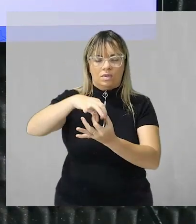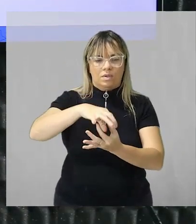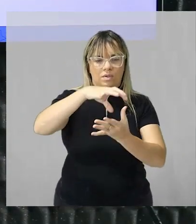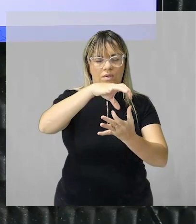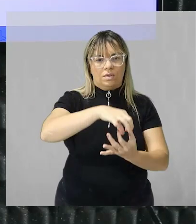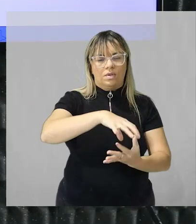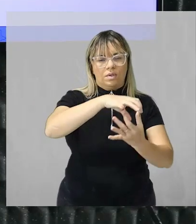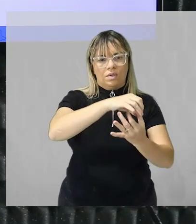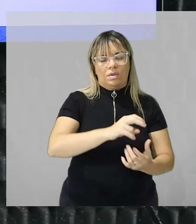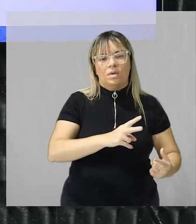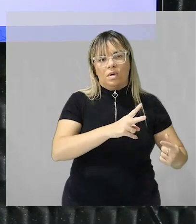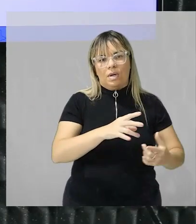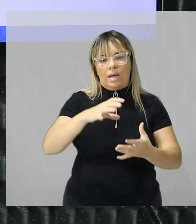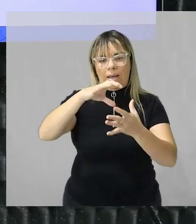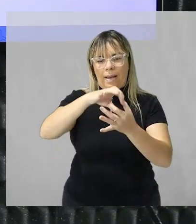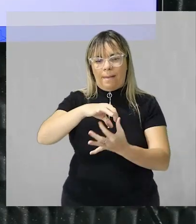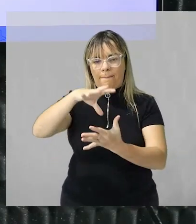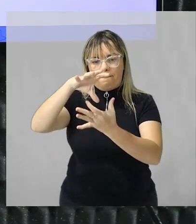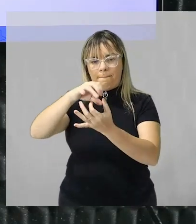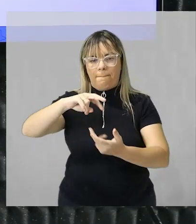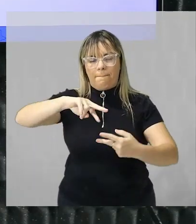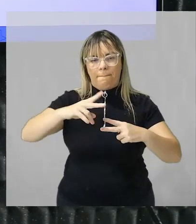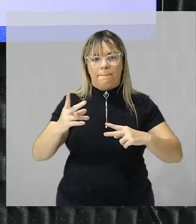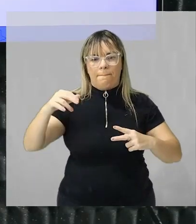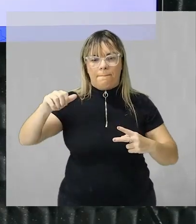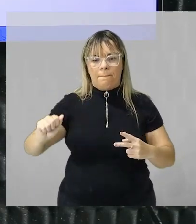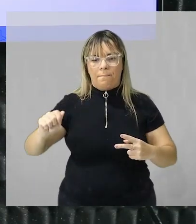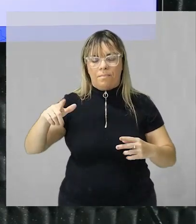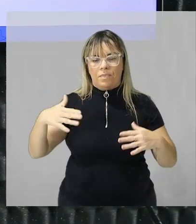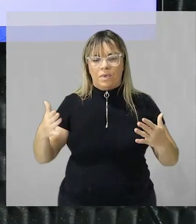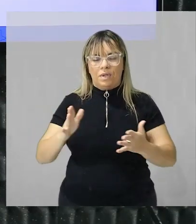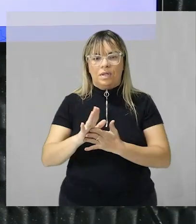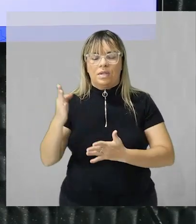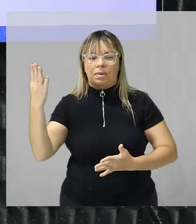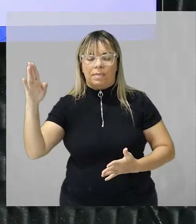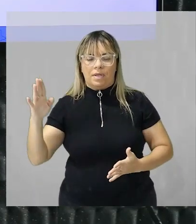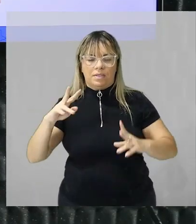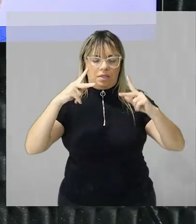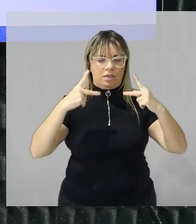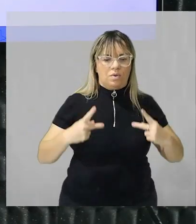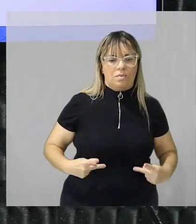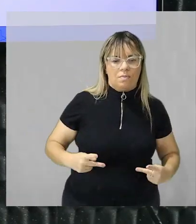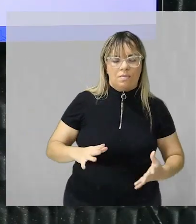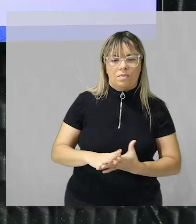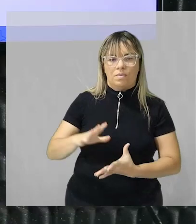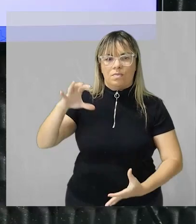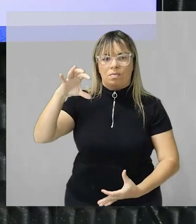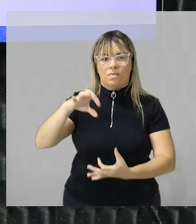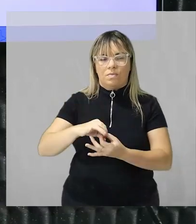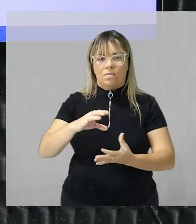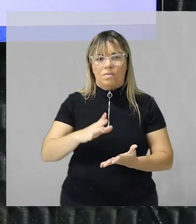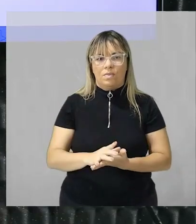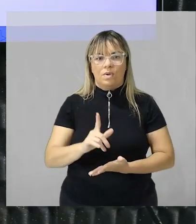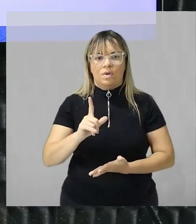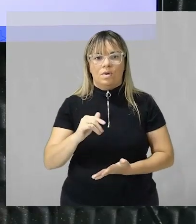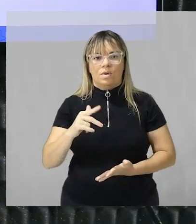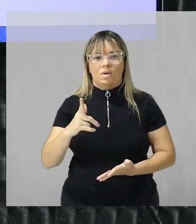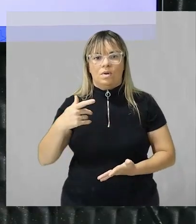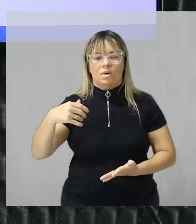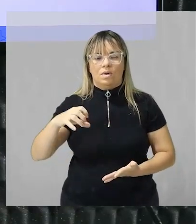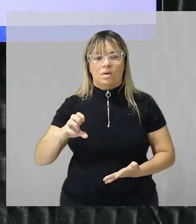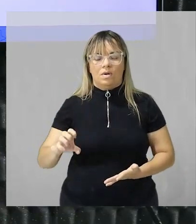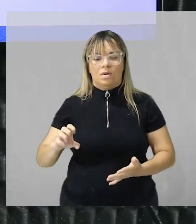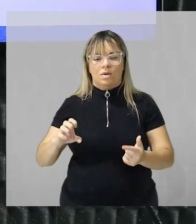esses pedaços de DNA ao DNA da bactéria é chamado de ligase. São